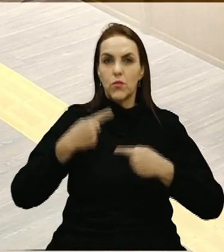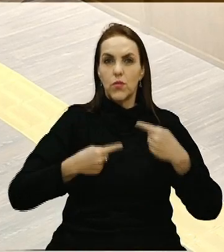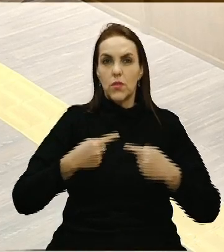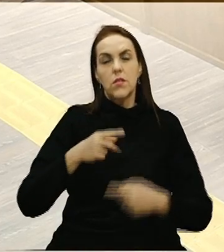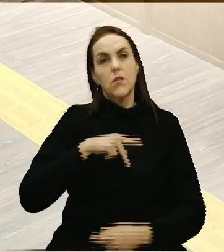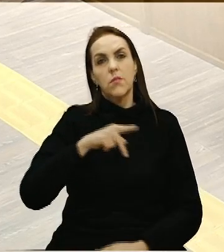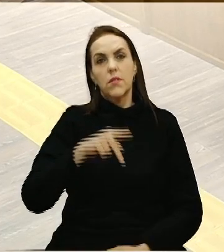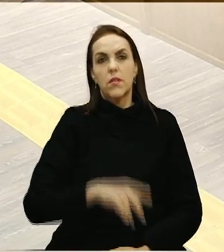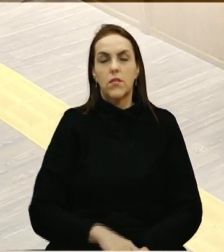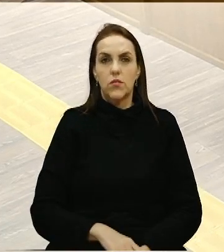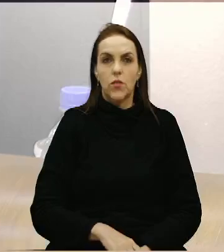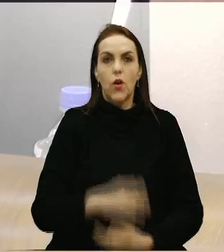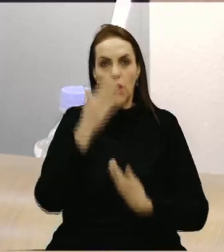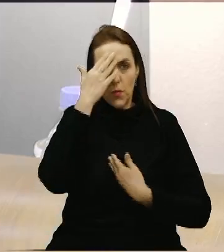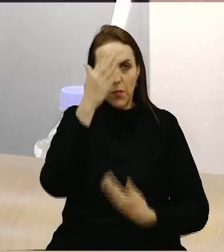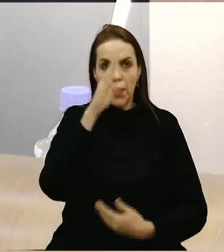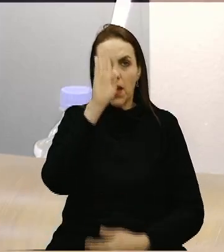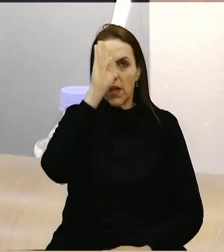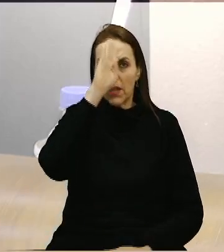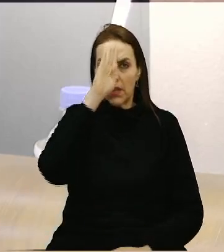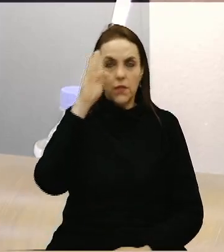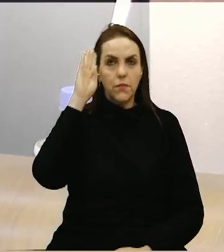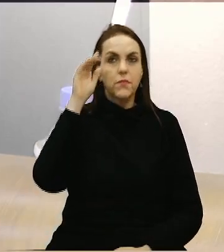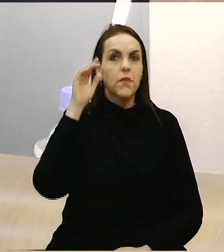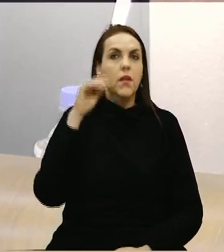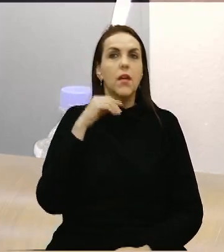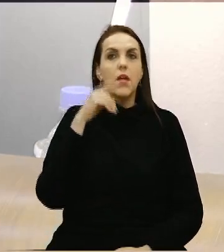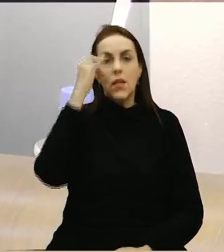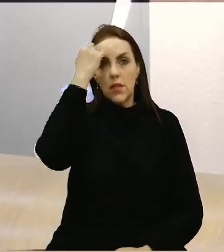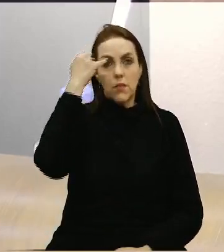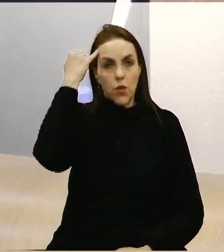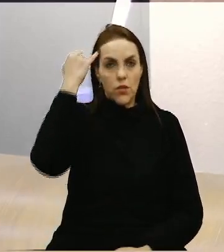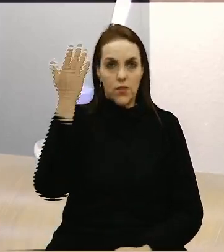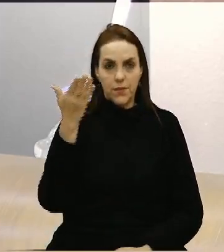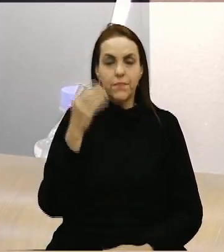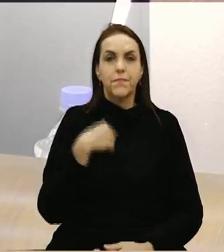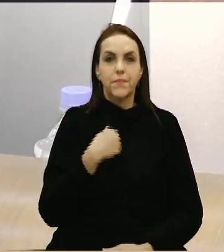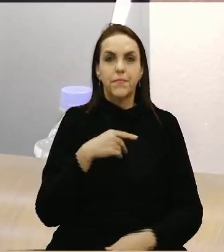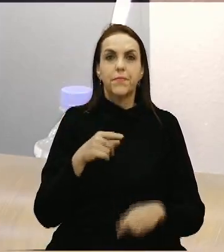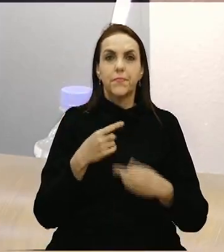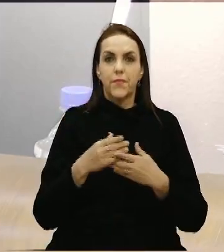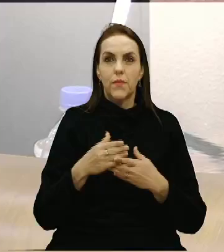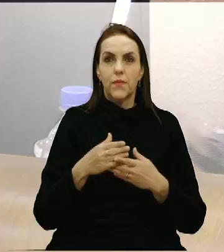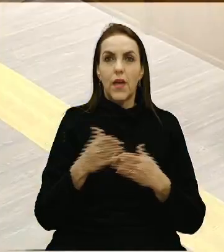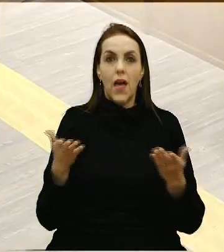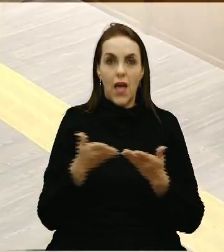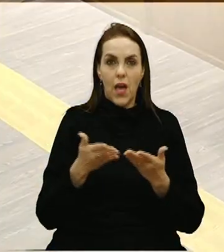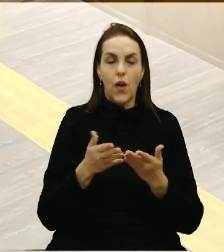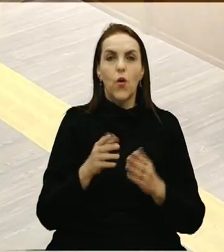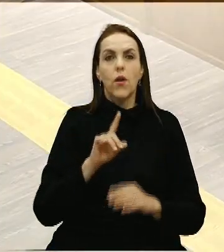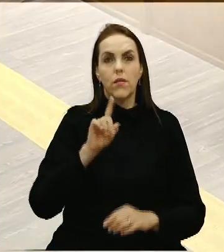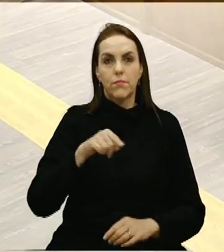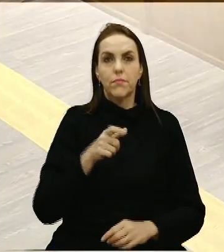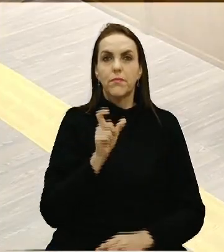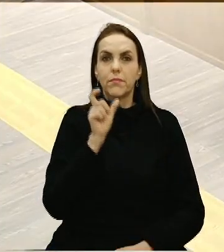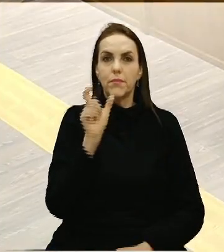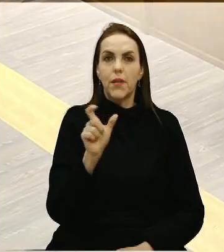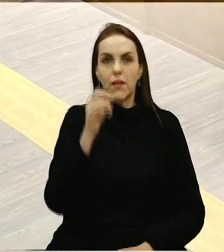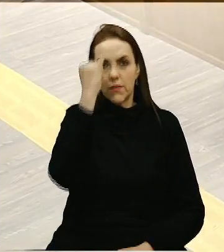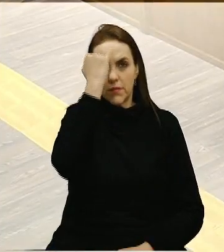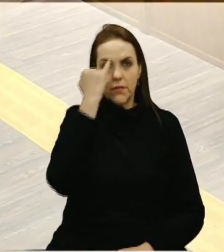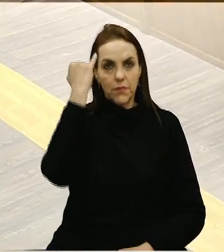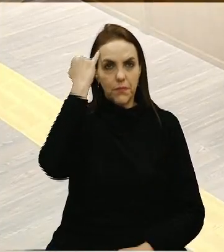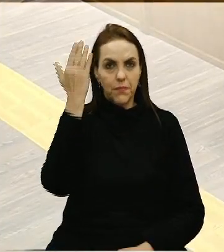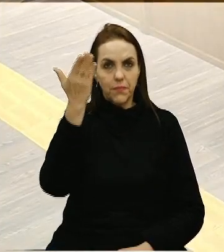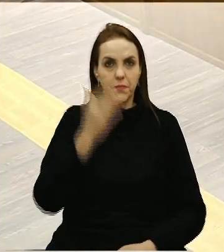Obrigada, vereador D'Ambrós. Em discussão. Peço a palavra. Com a palavra, vereador Zé D'Ambrós.